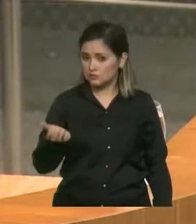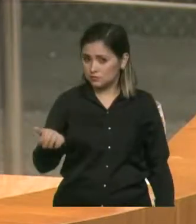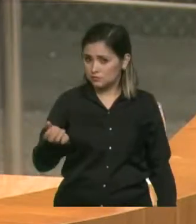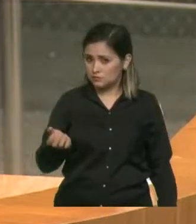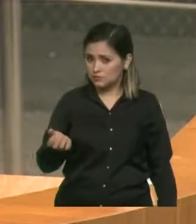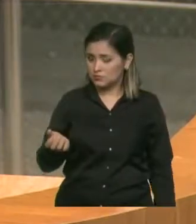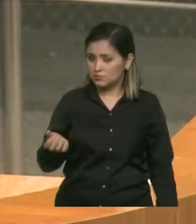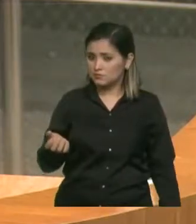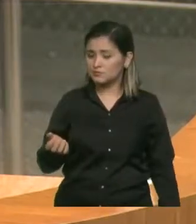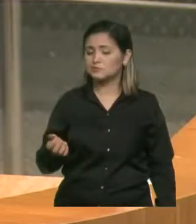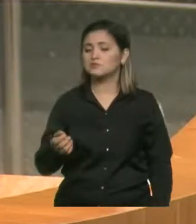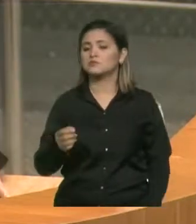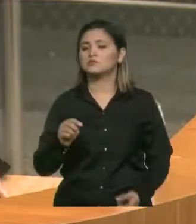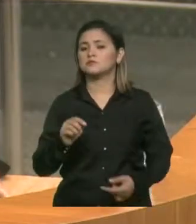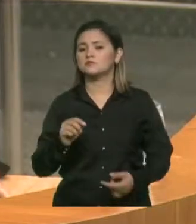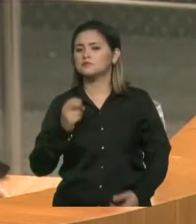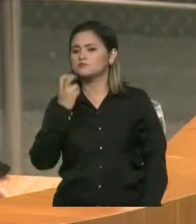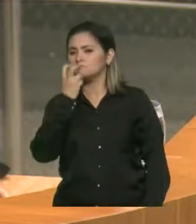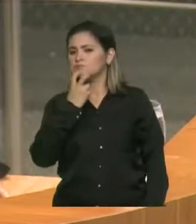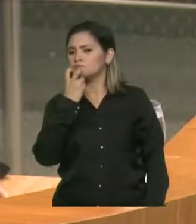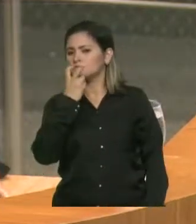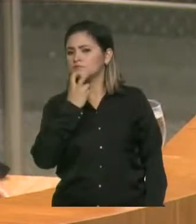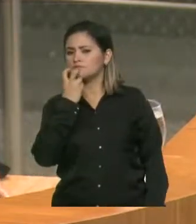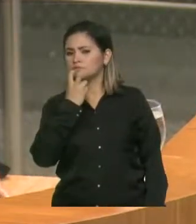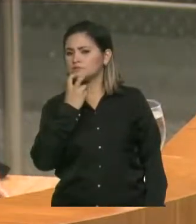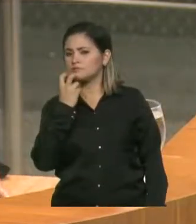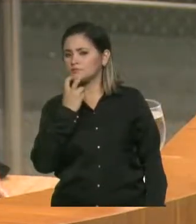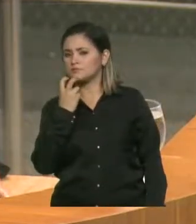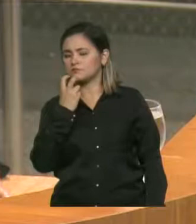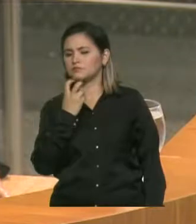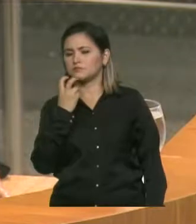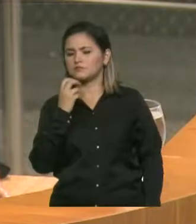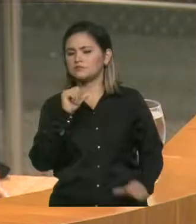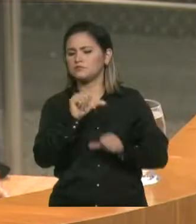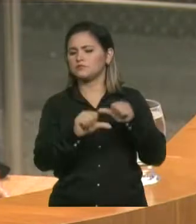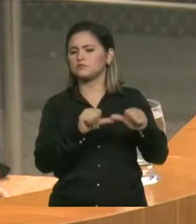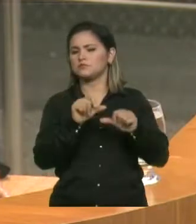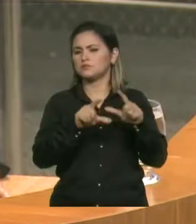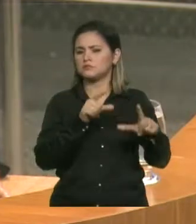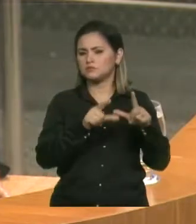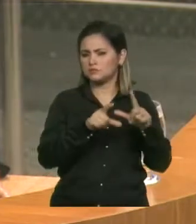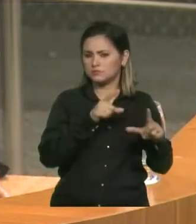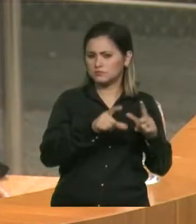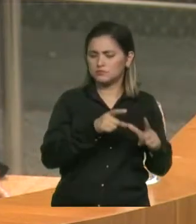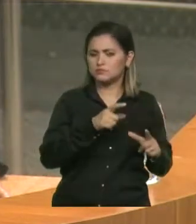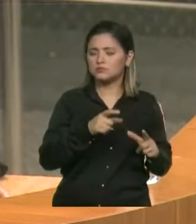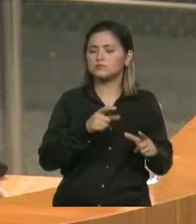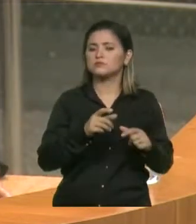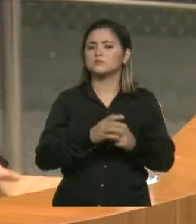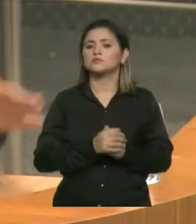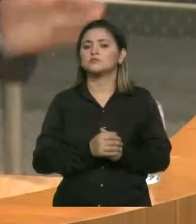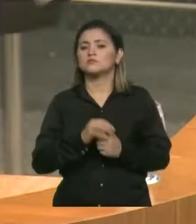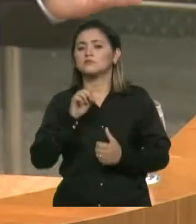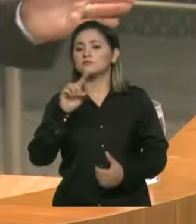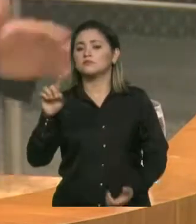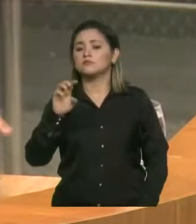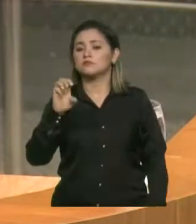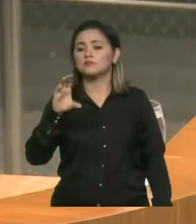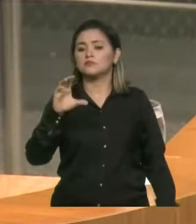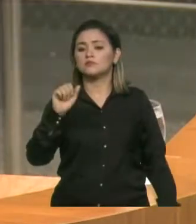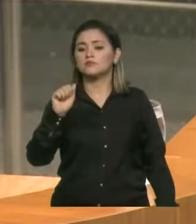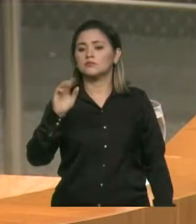Baleiro, que receberá uma justa homenagem nesta casa, proposta pelo